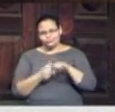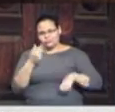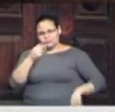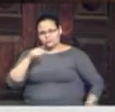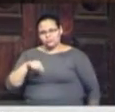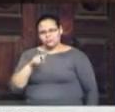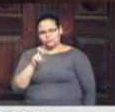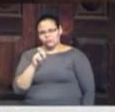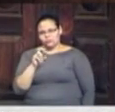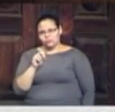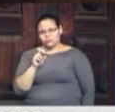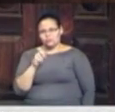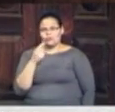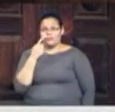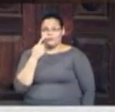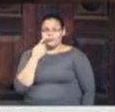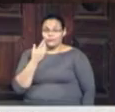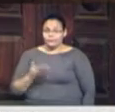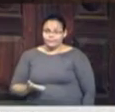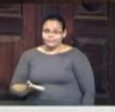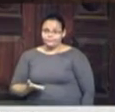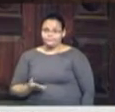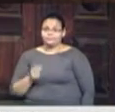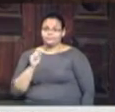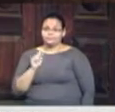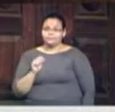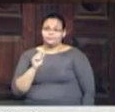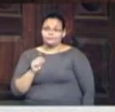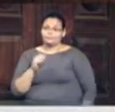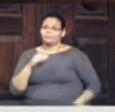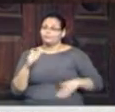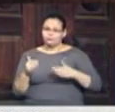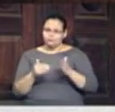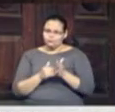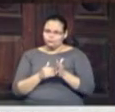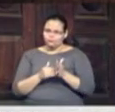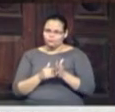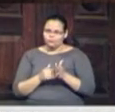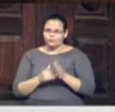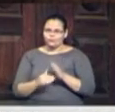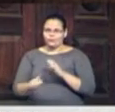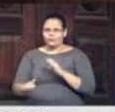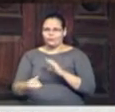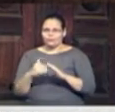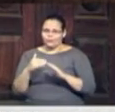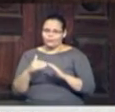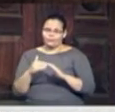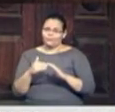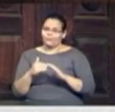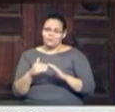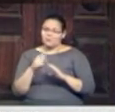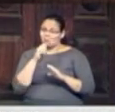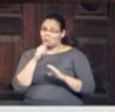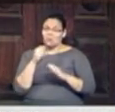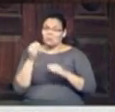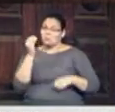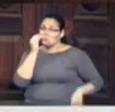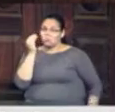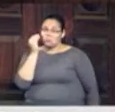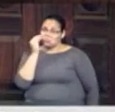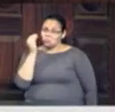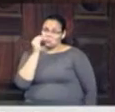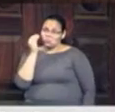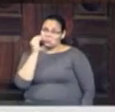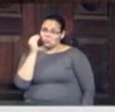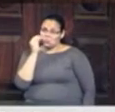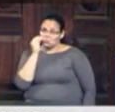Então, veja que tudo que veio não tem nenhum demonstrativo sobre